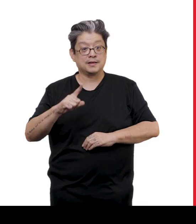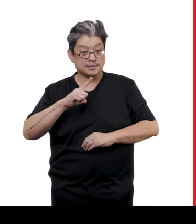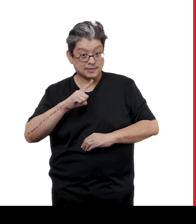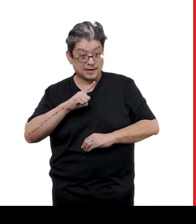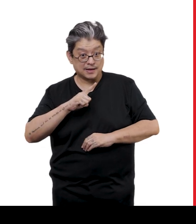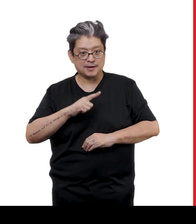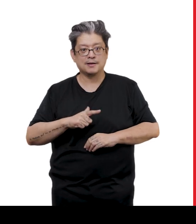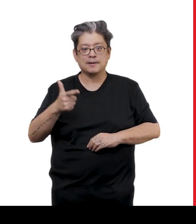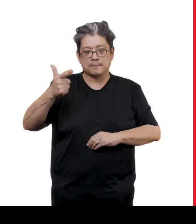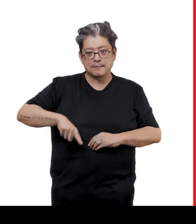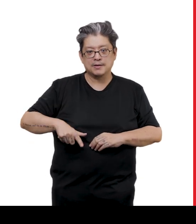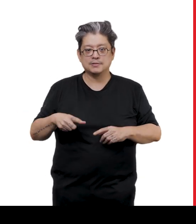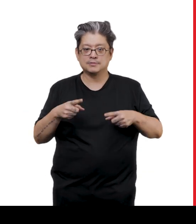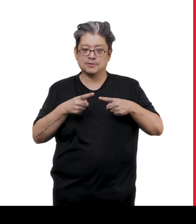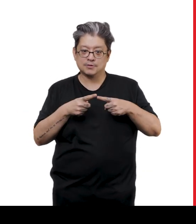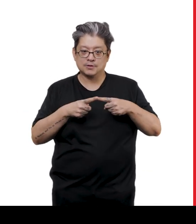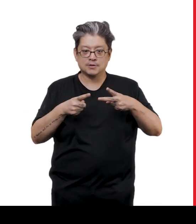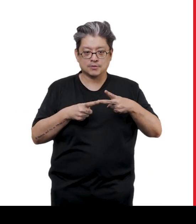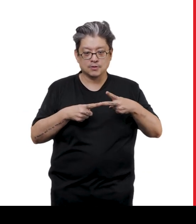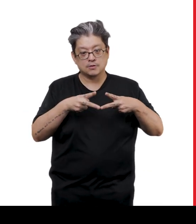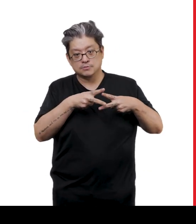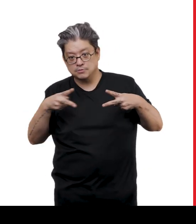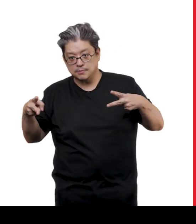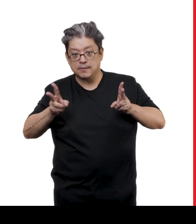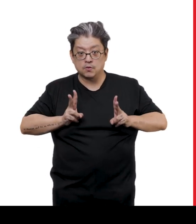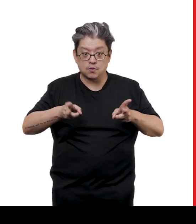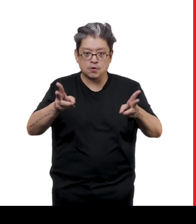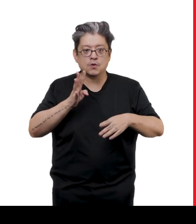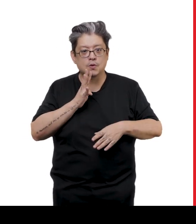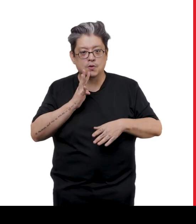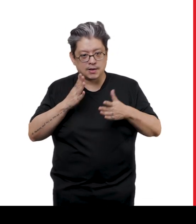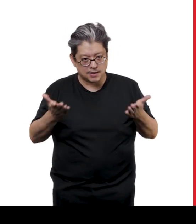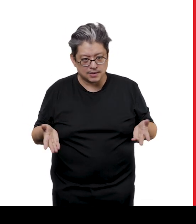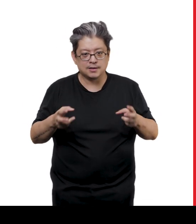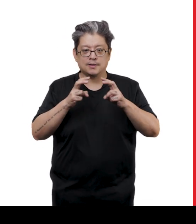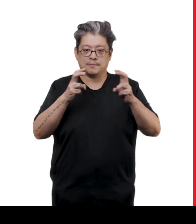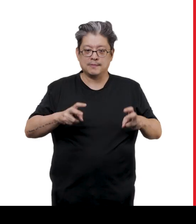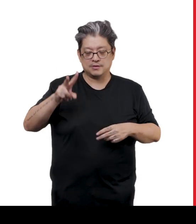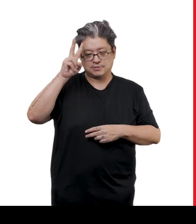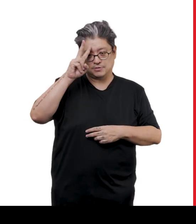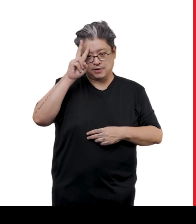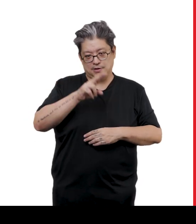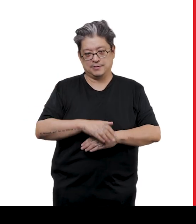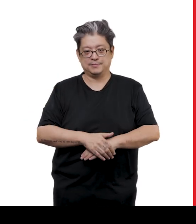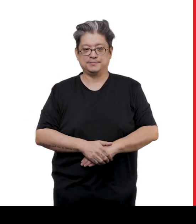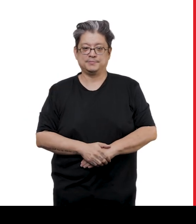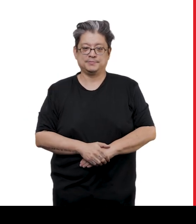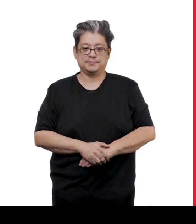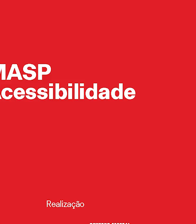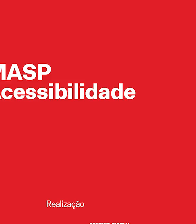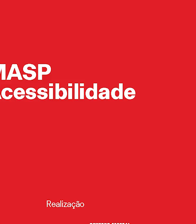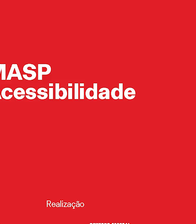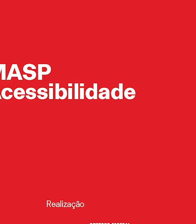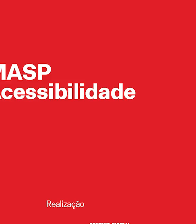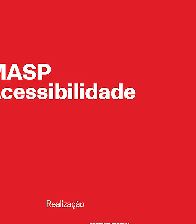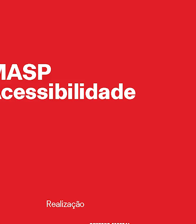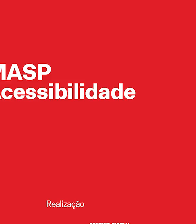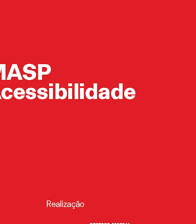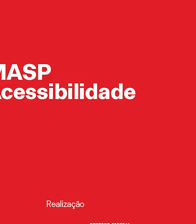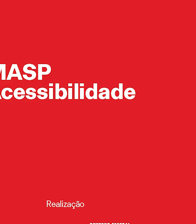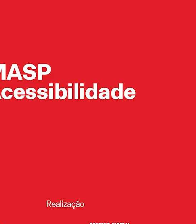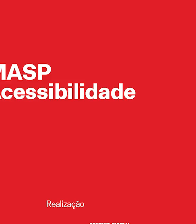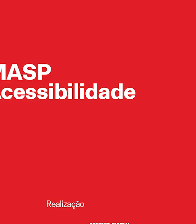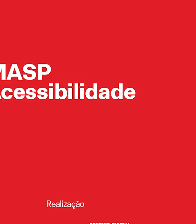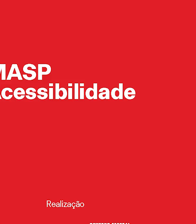Há ainda mais 2 faixas deste conteúdo acessível para seguir conhecendo as histórias do MASP. Ministério